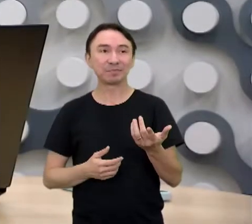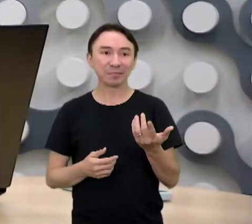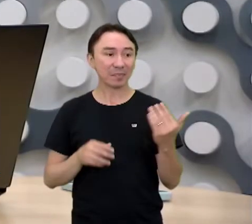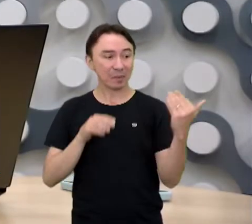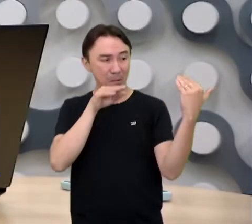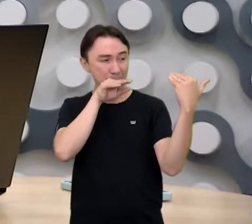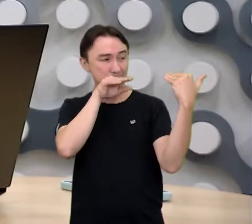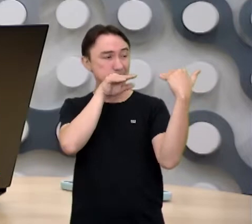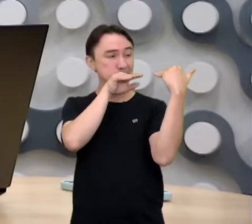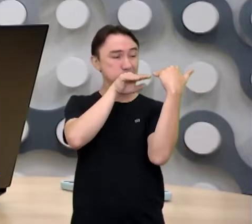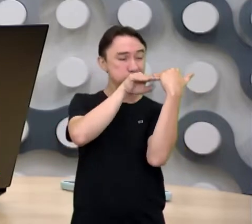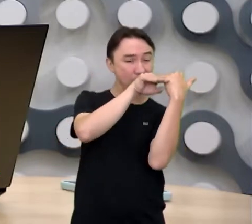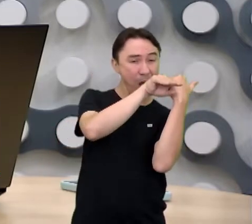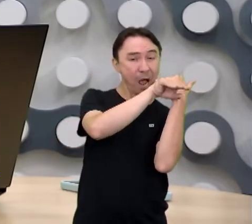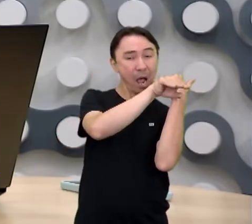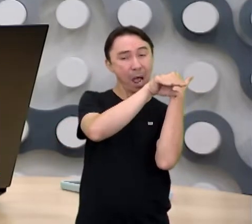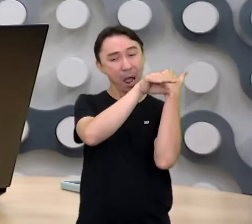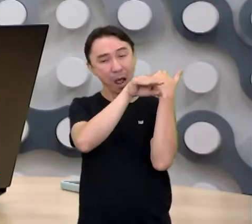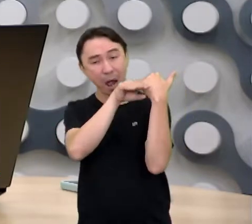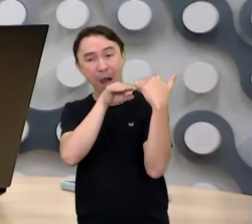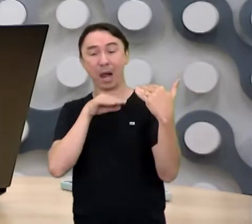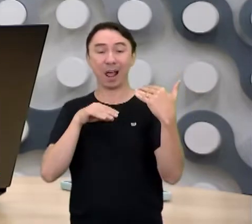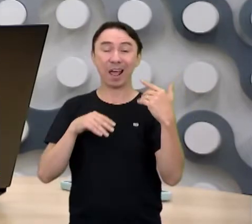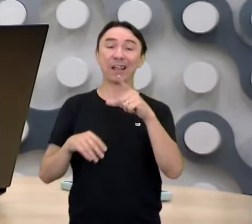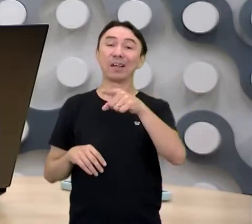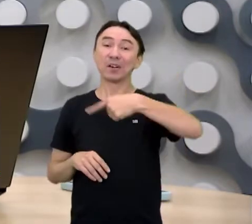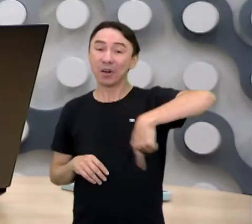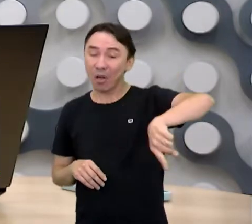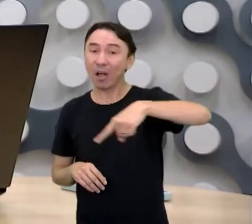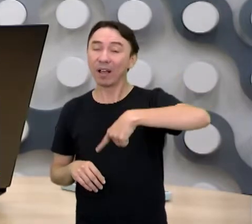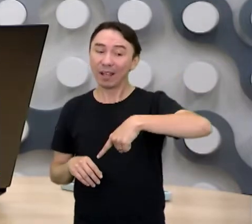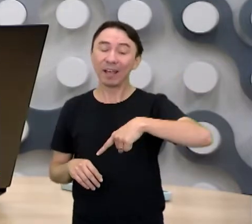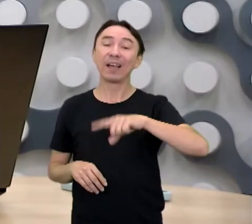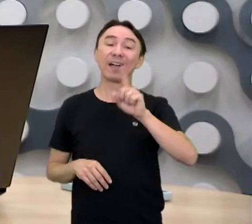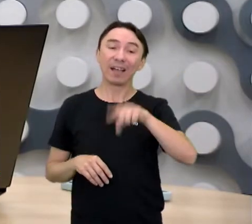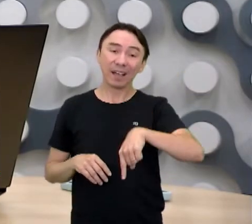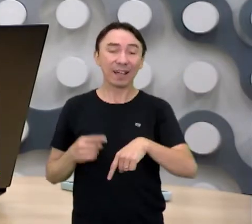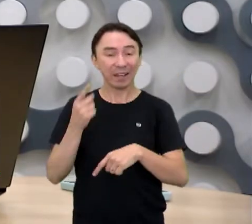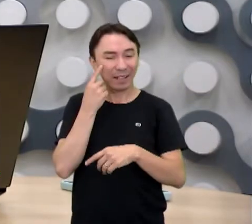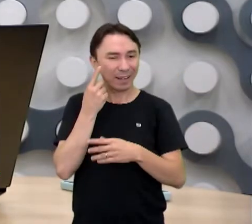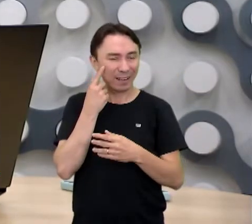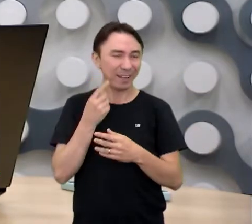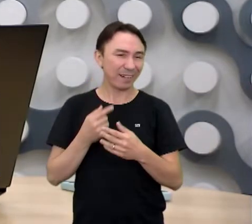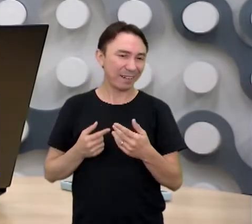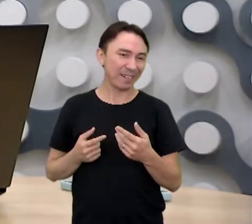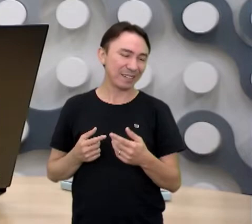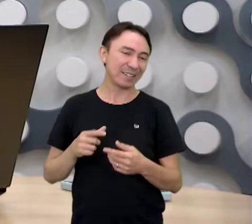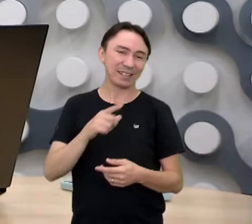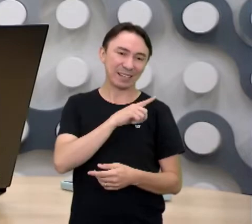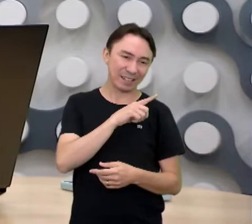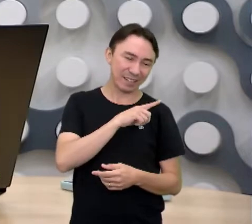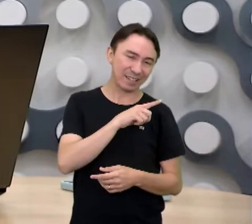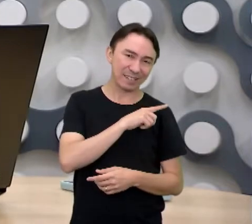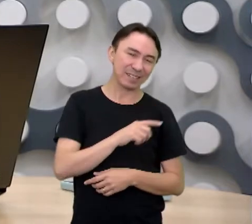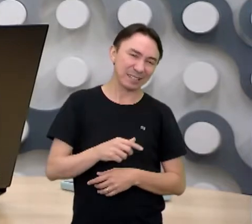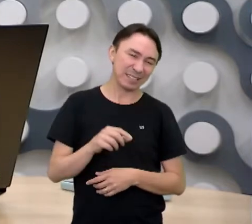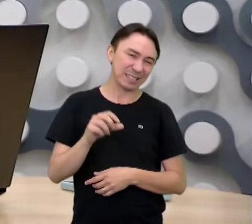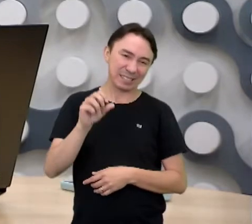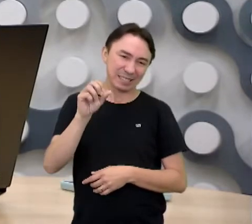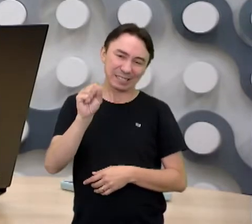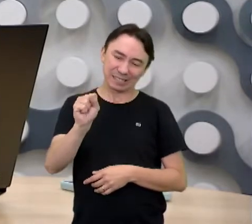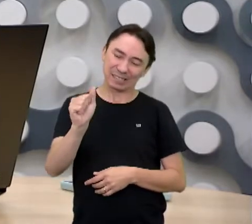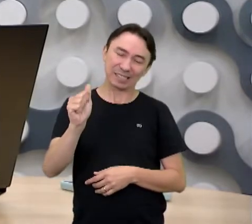movimento transformante na nossa superfície é a falha de San Andreas aí, alguns chamam de falha de Santo André. Eu não gosto muito de